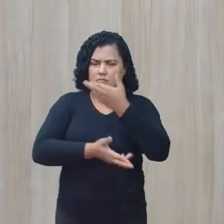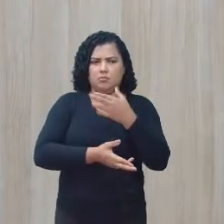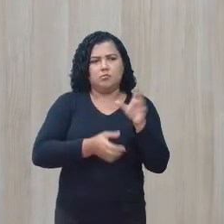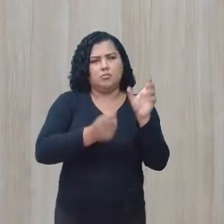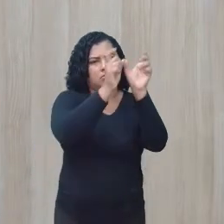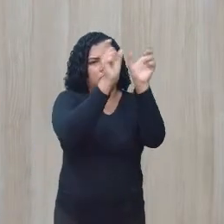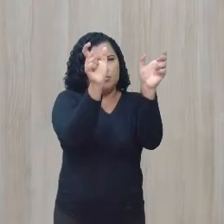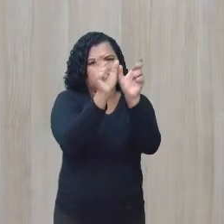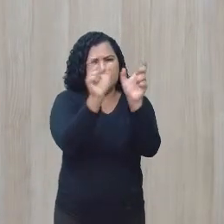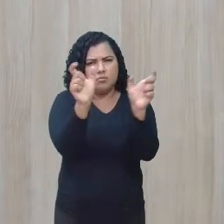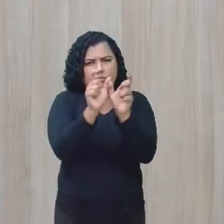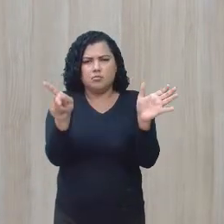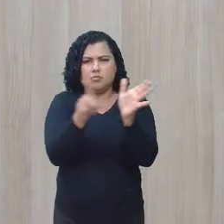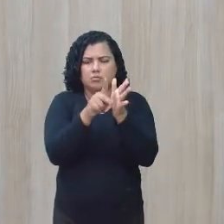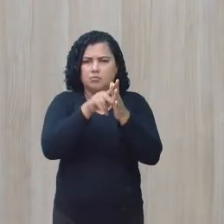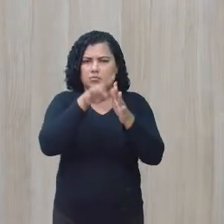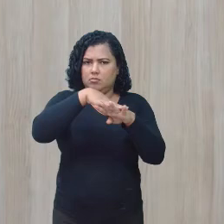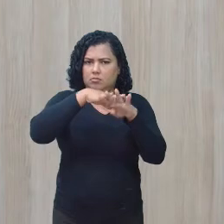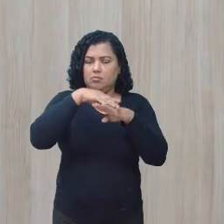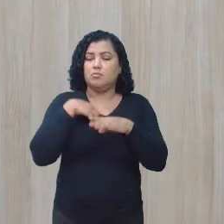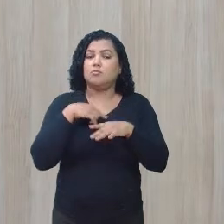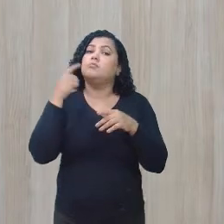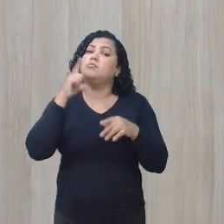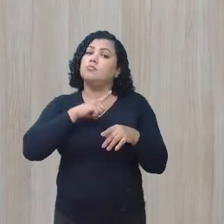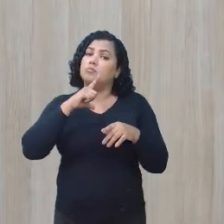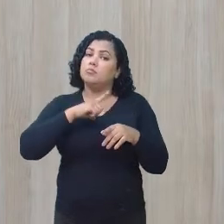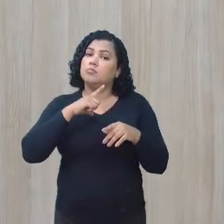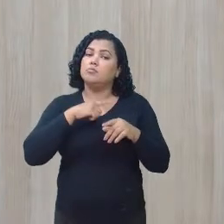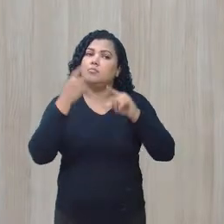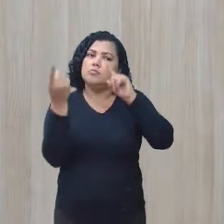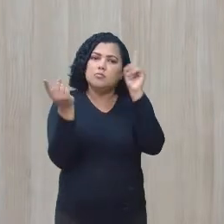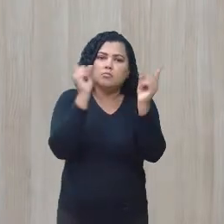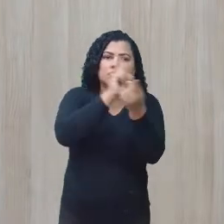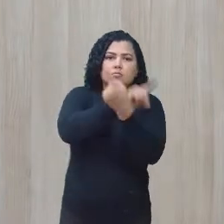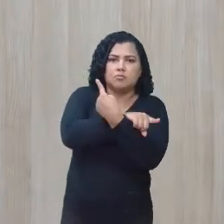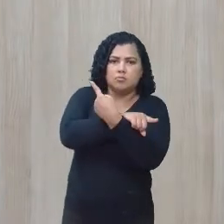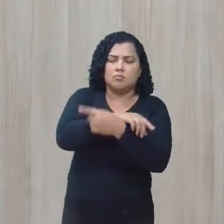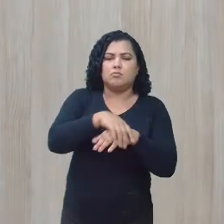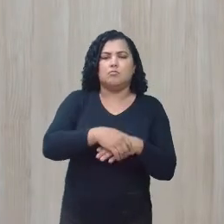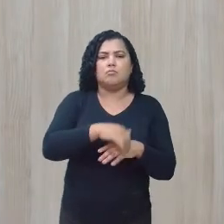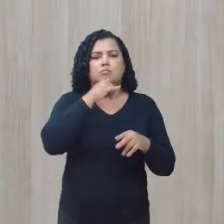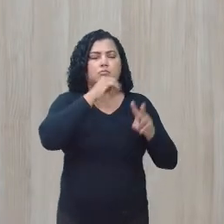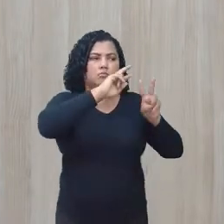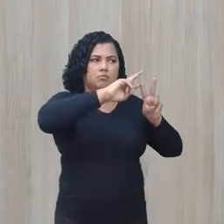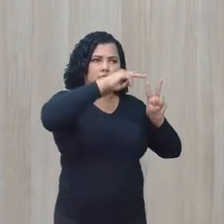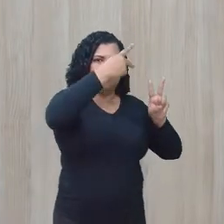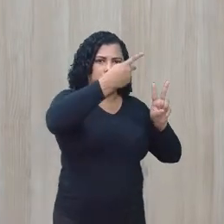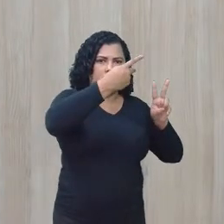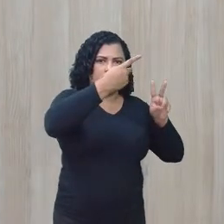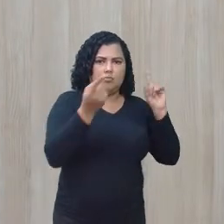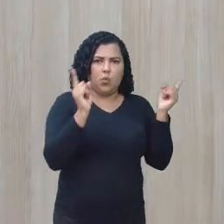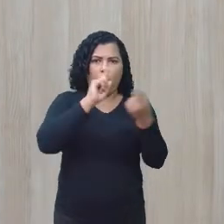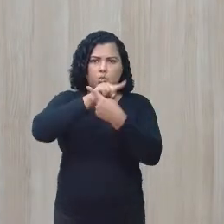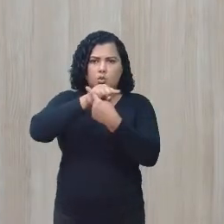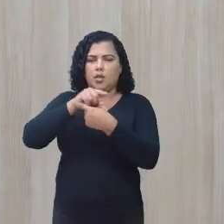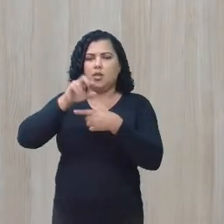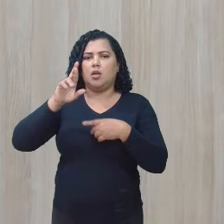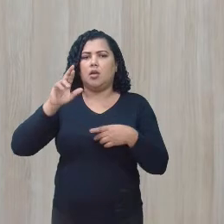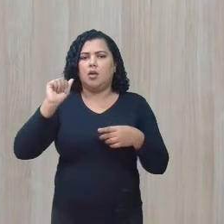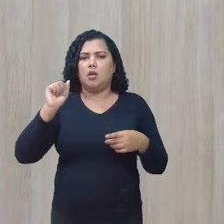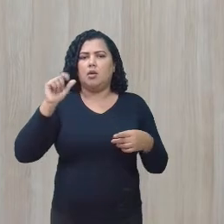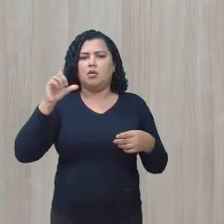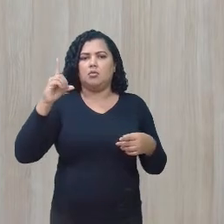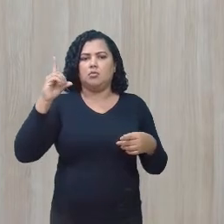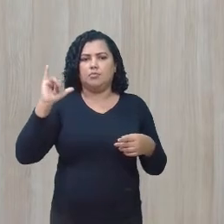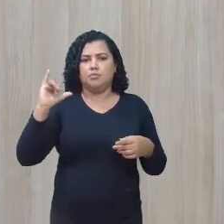operação matemática, você poder obter a sua operação inversa, no caso da potenciação e da radiciação.